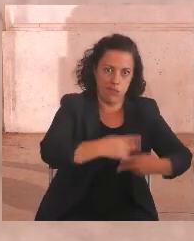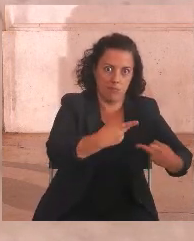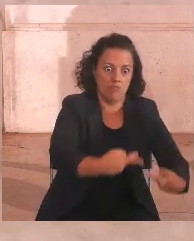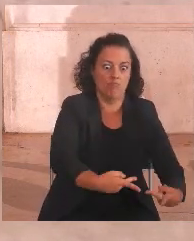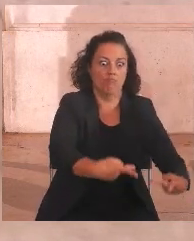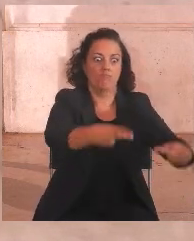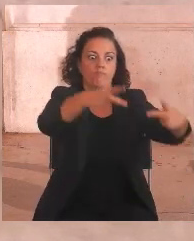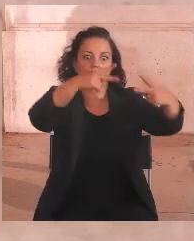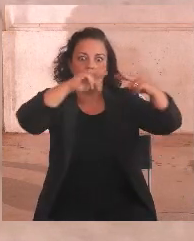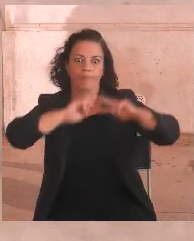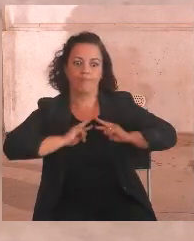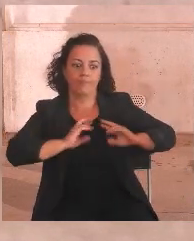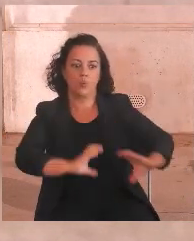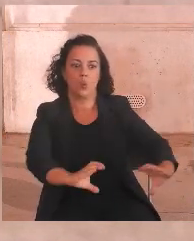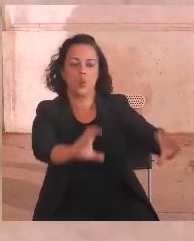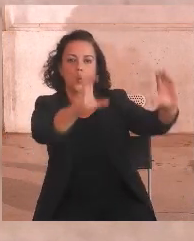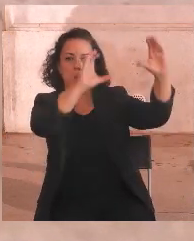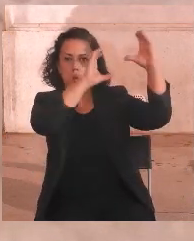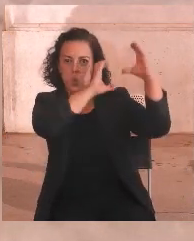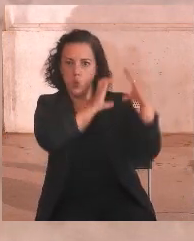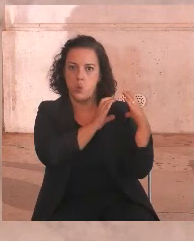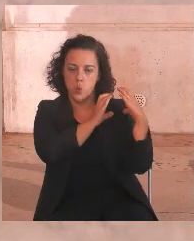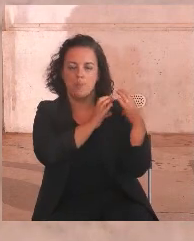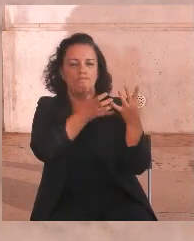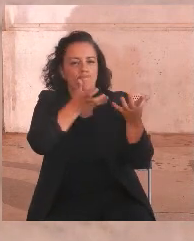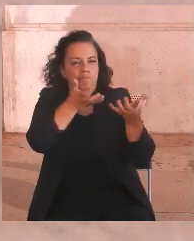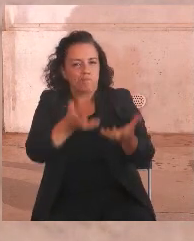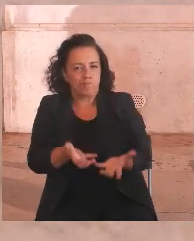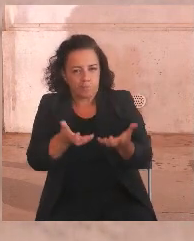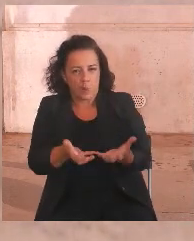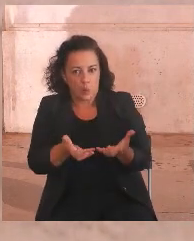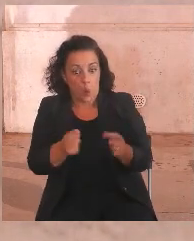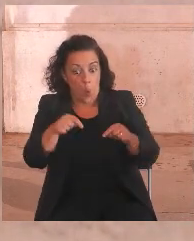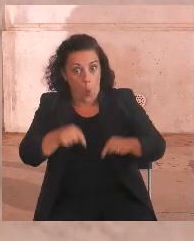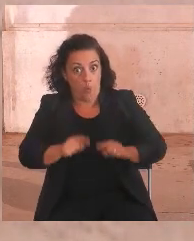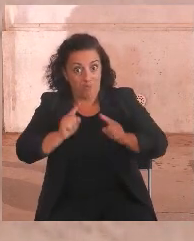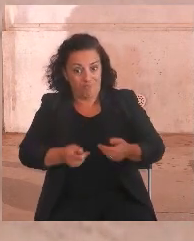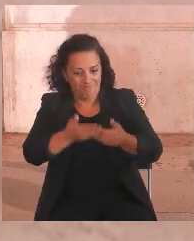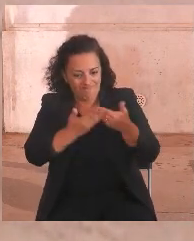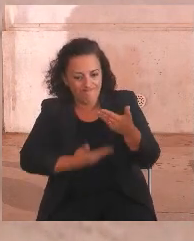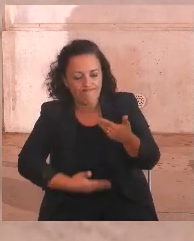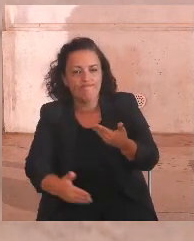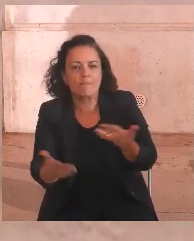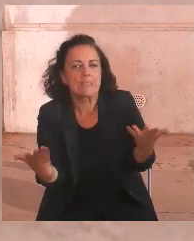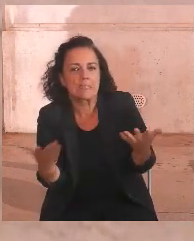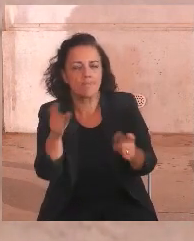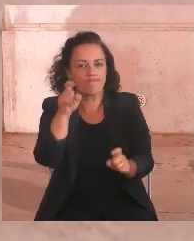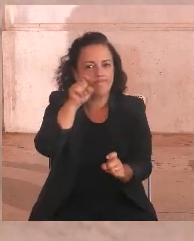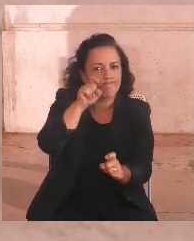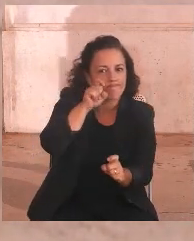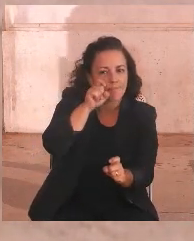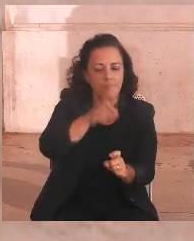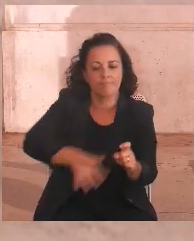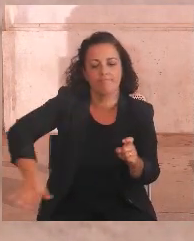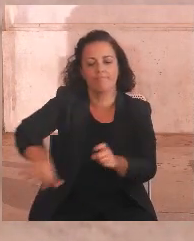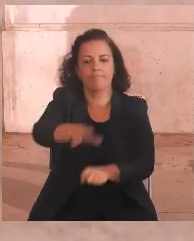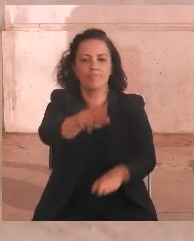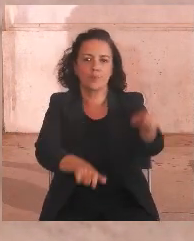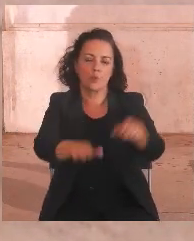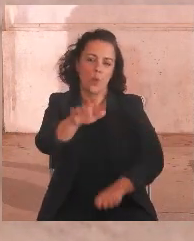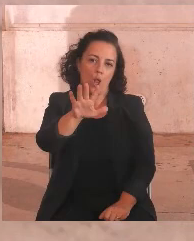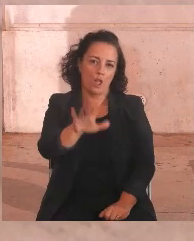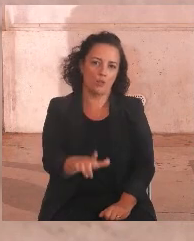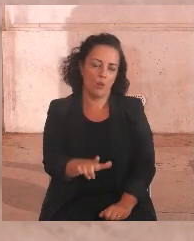nós, pesando. Recai sobre nós, a partir de hoje, a tarefa de zelar pela comunidade dos lisboetas,